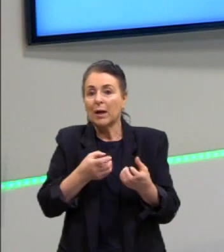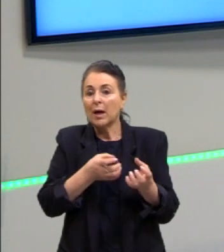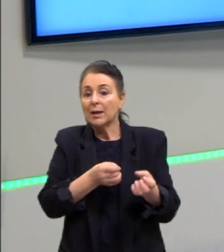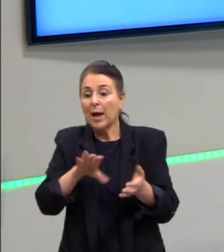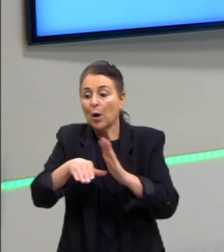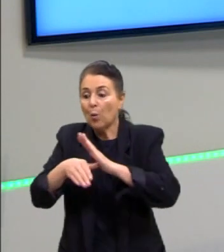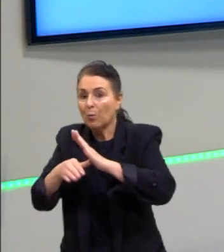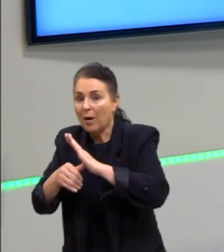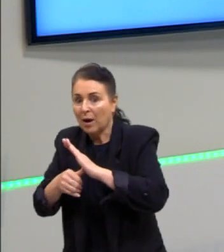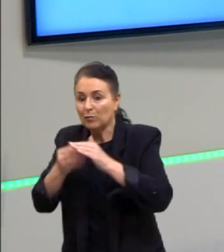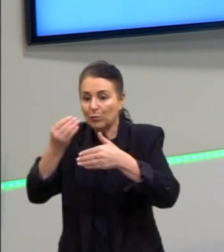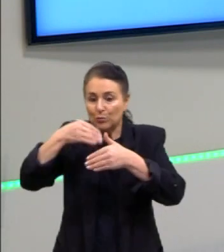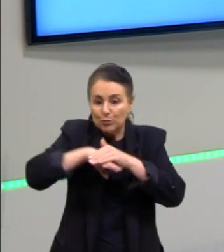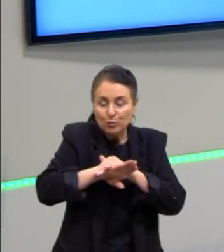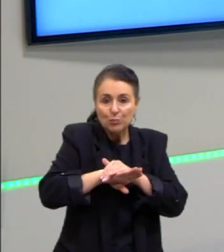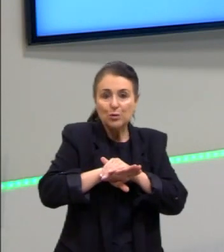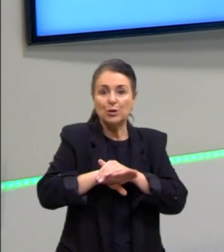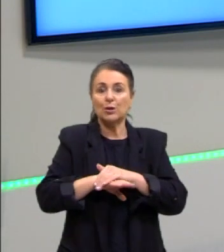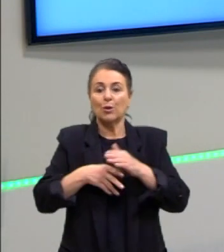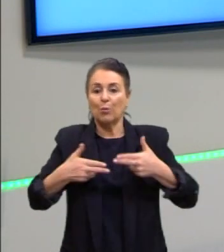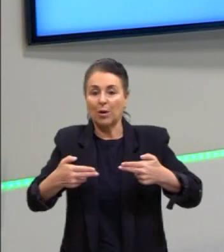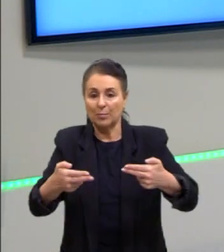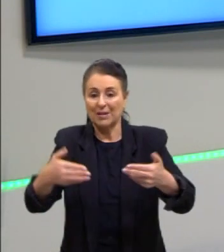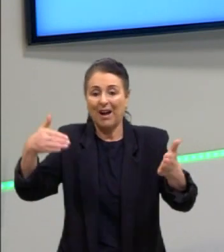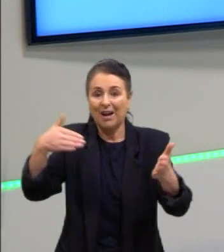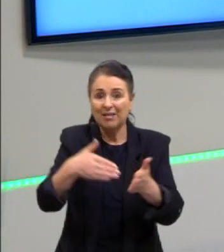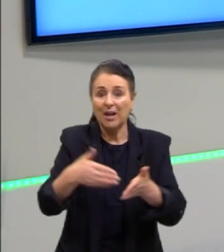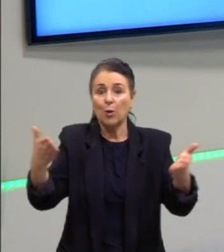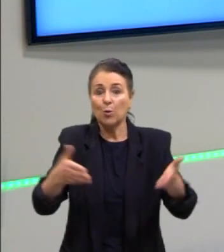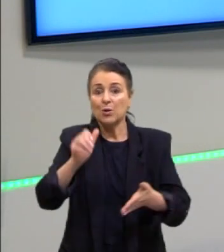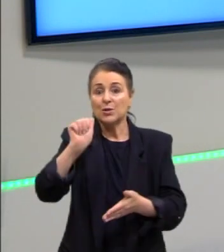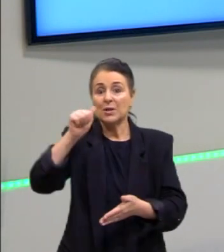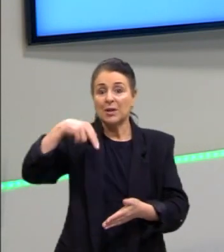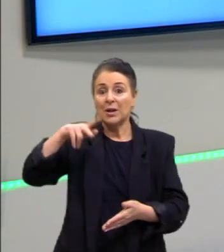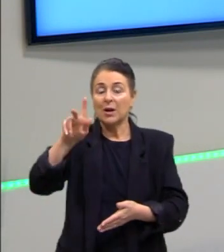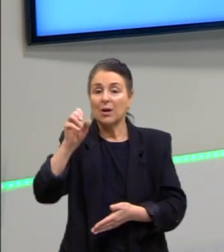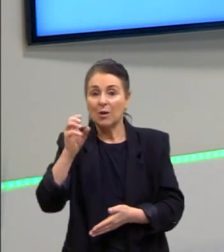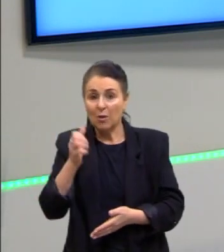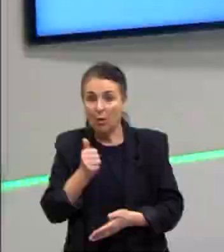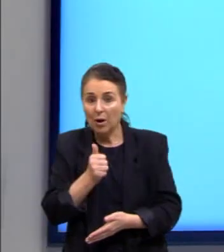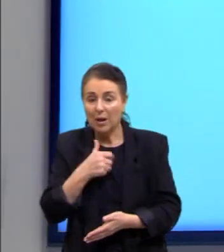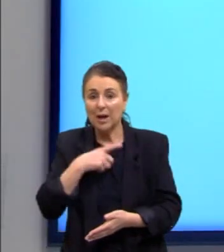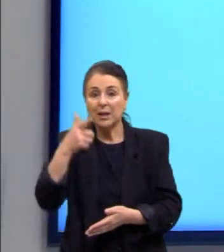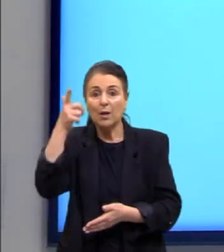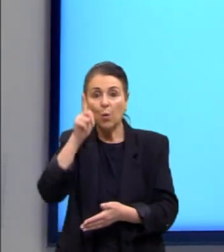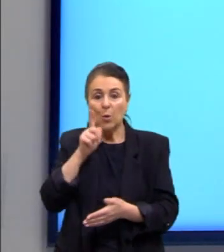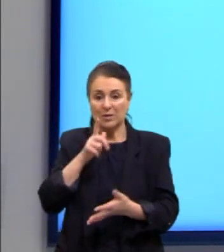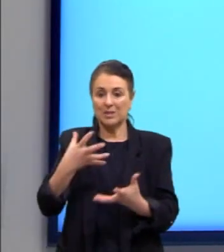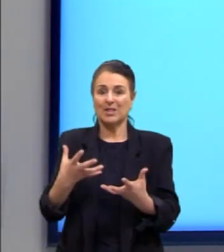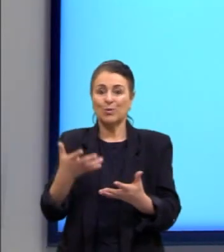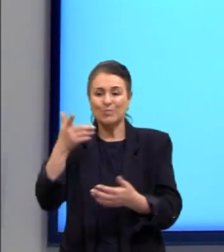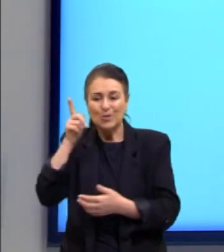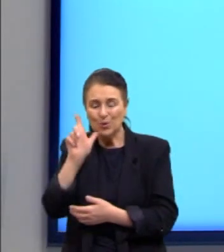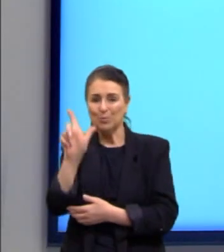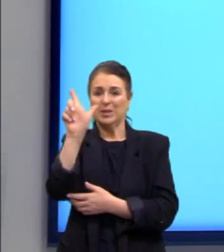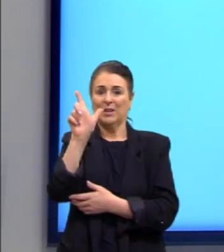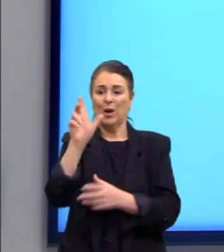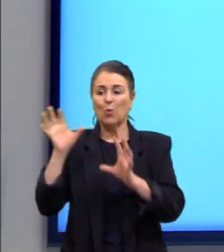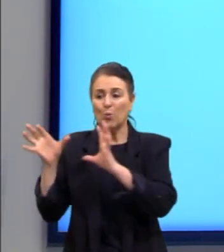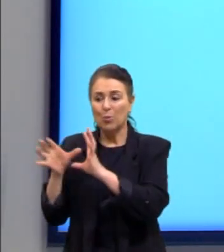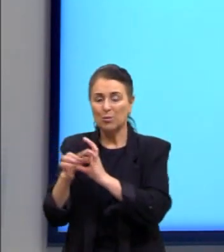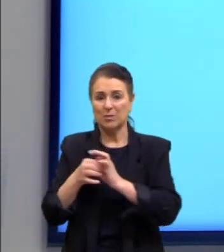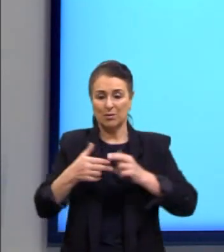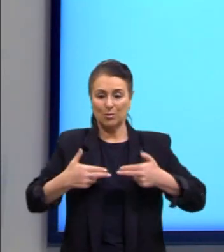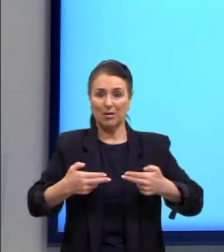Então até hoje Angola não conseguiu superar e esses tumultos essas rebeliões esse contexto da Guerra Civil e